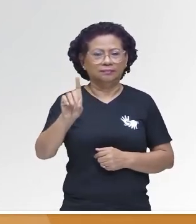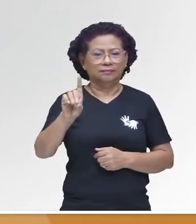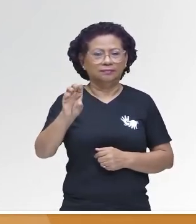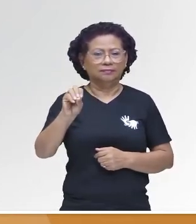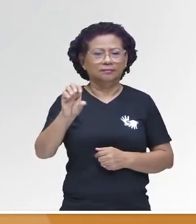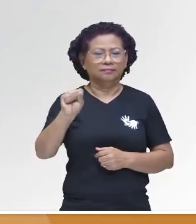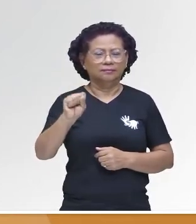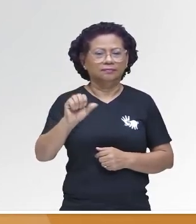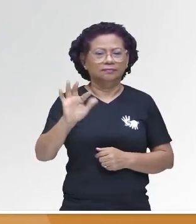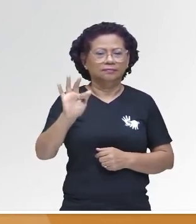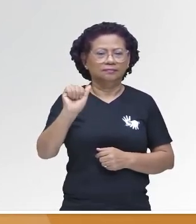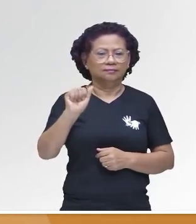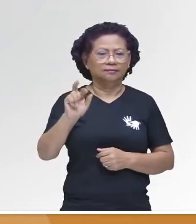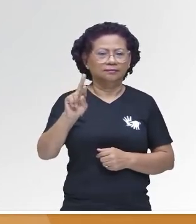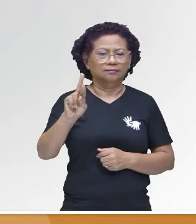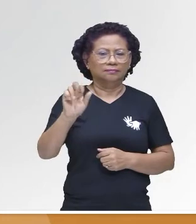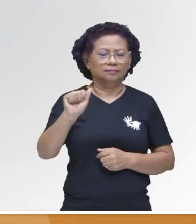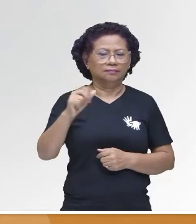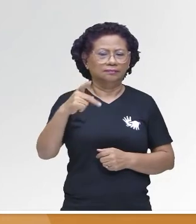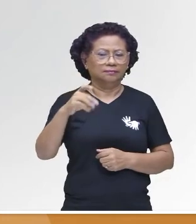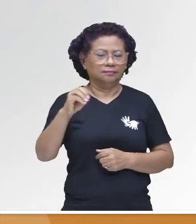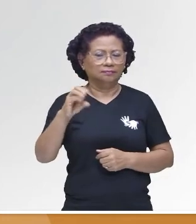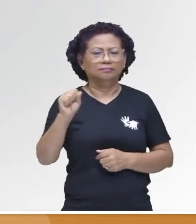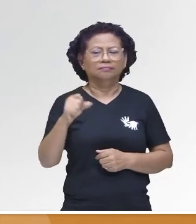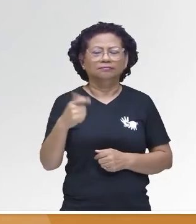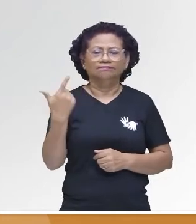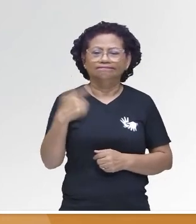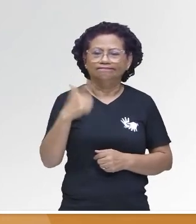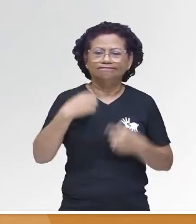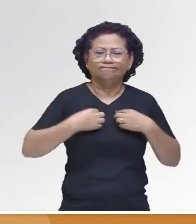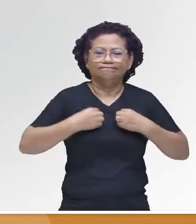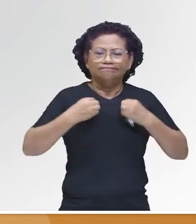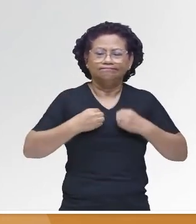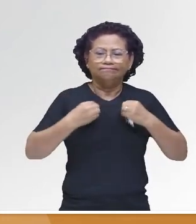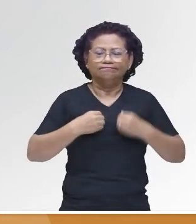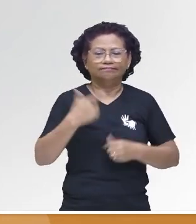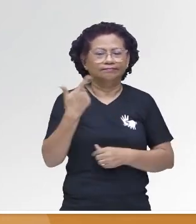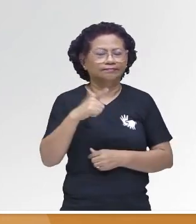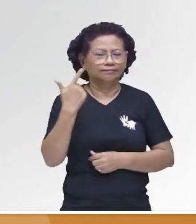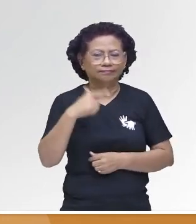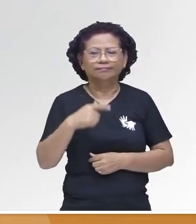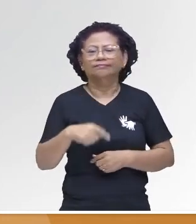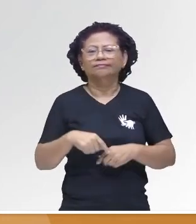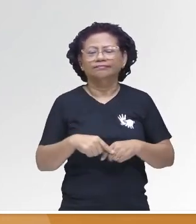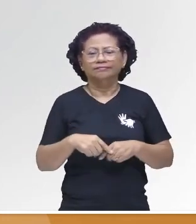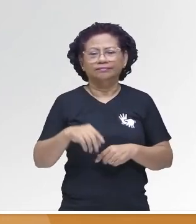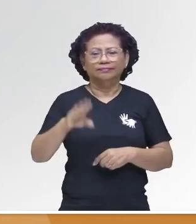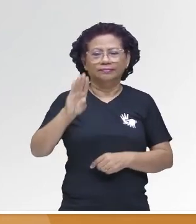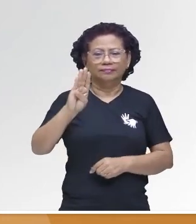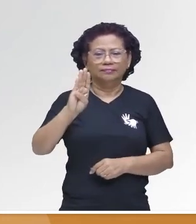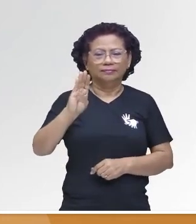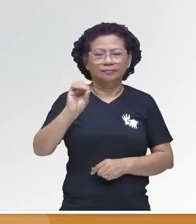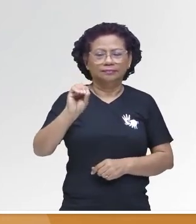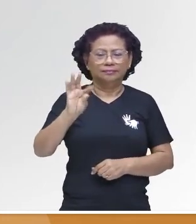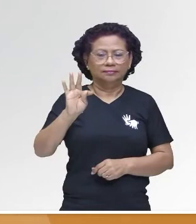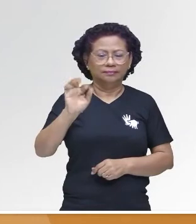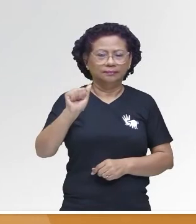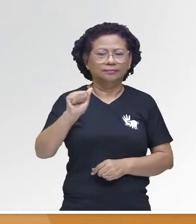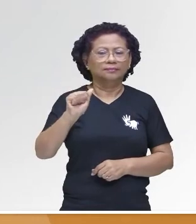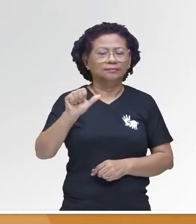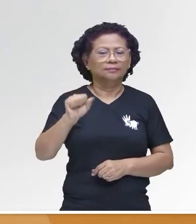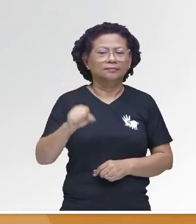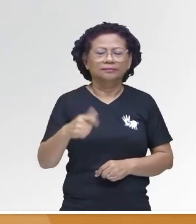havia armamento para todos e botas. Você imagina um exército que vai para uma guerra e não tem armas nem